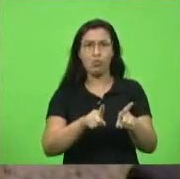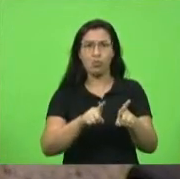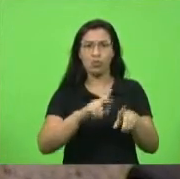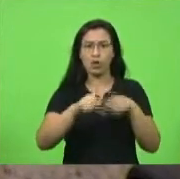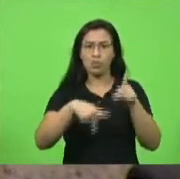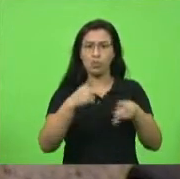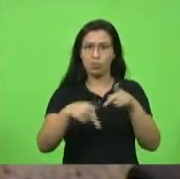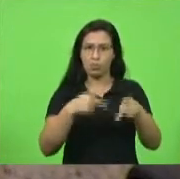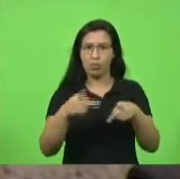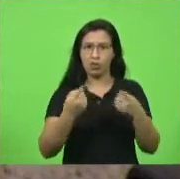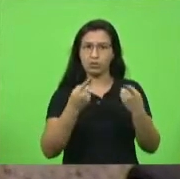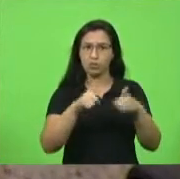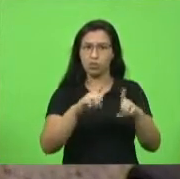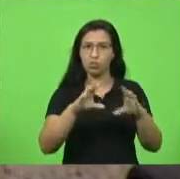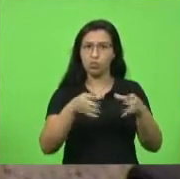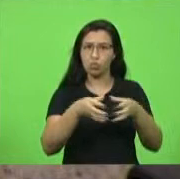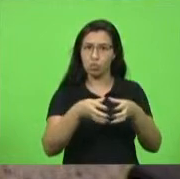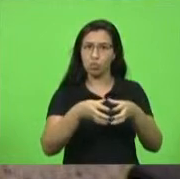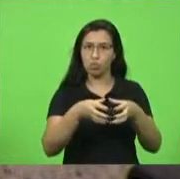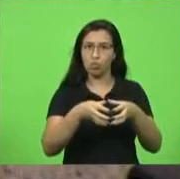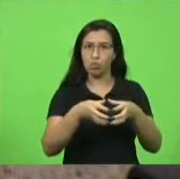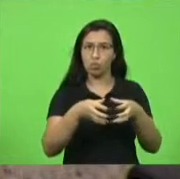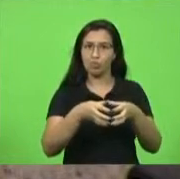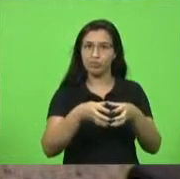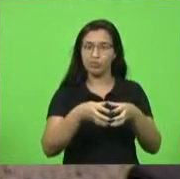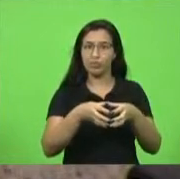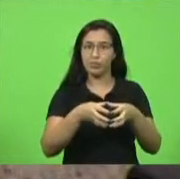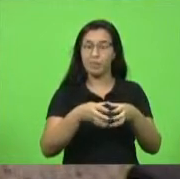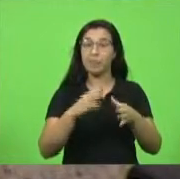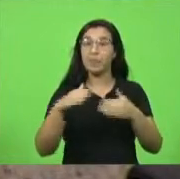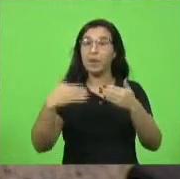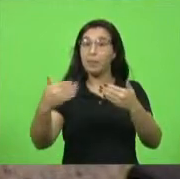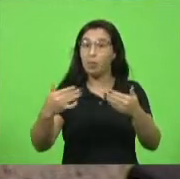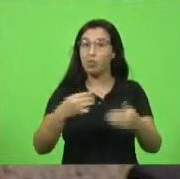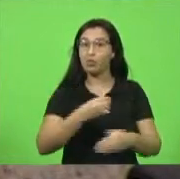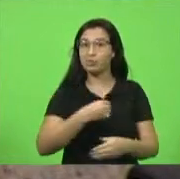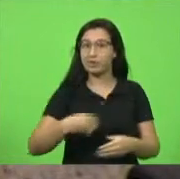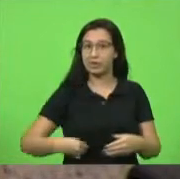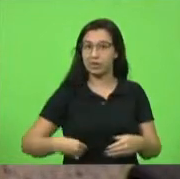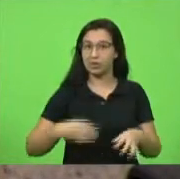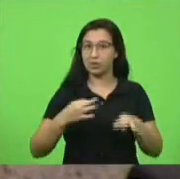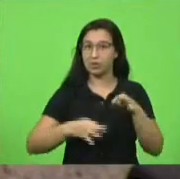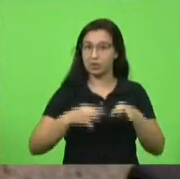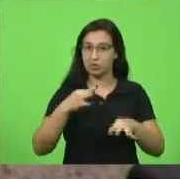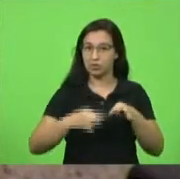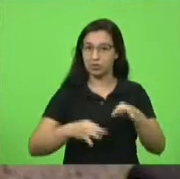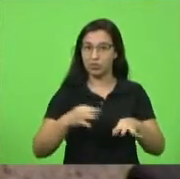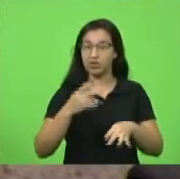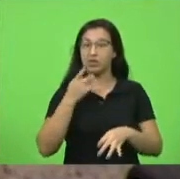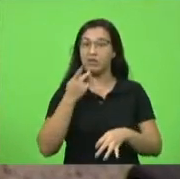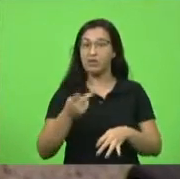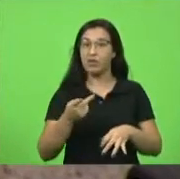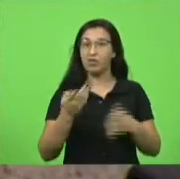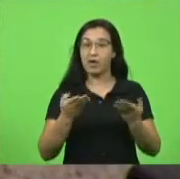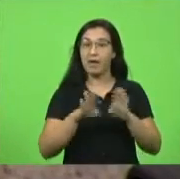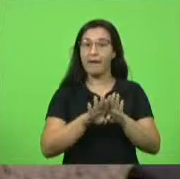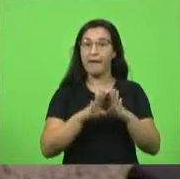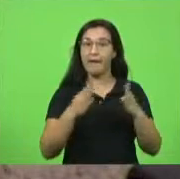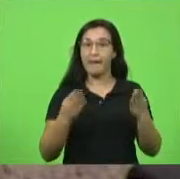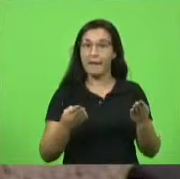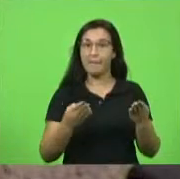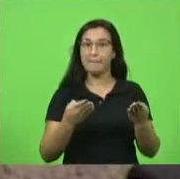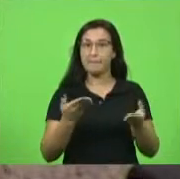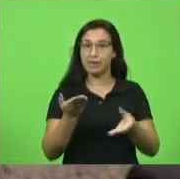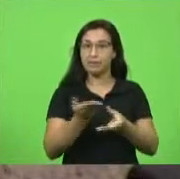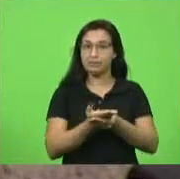Algum tempo depois, o atual ministro da Justiça pediu para a Polícia Federal abrir um inquérito contra